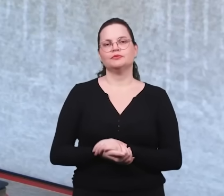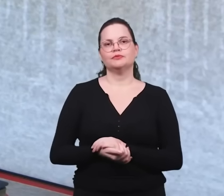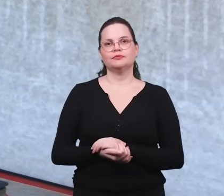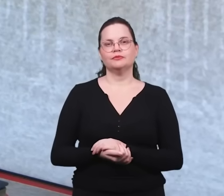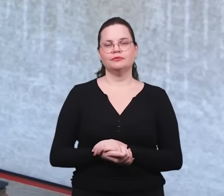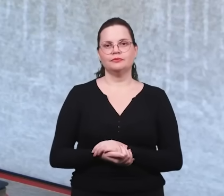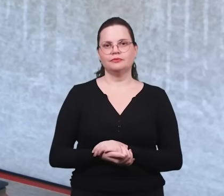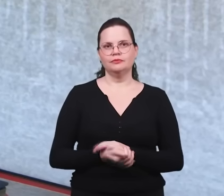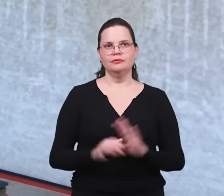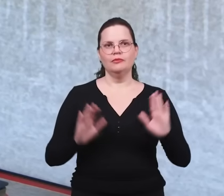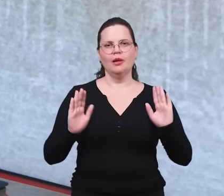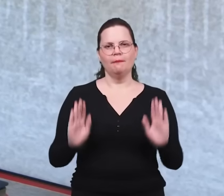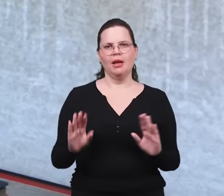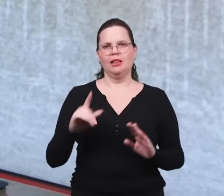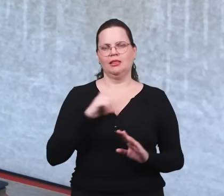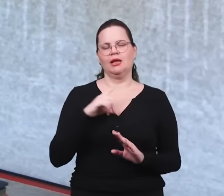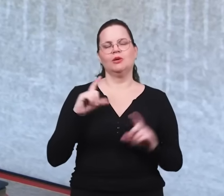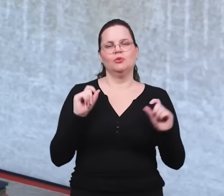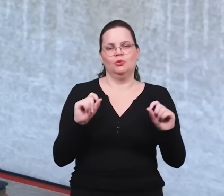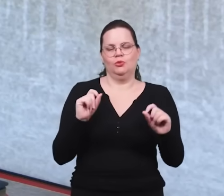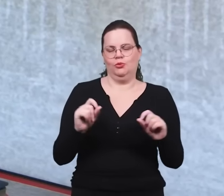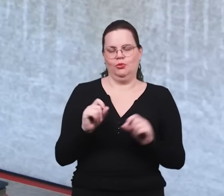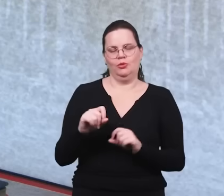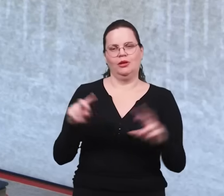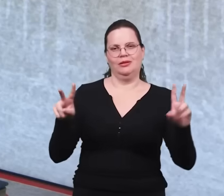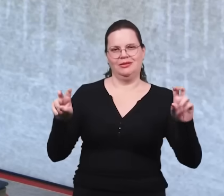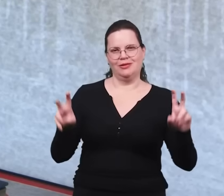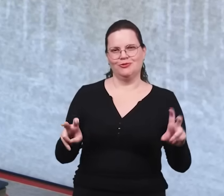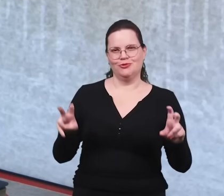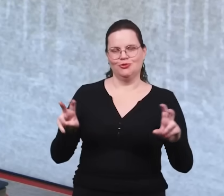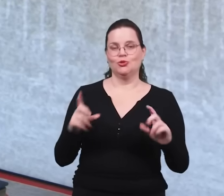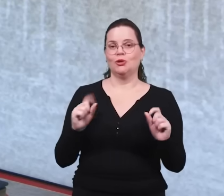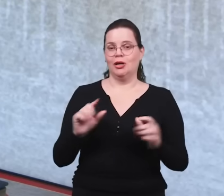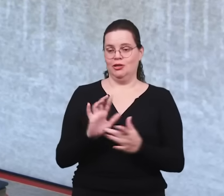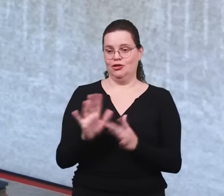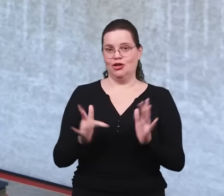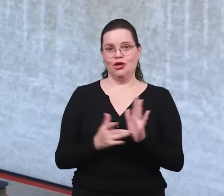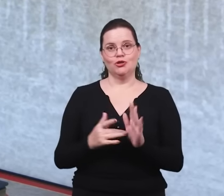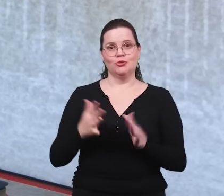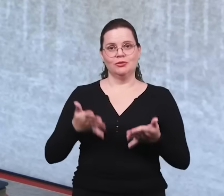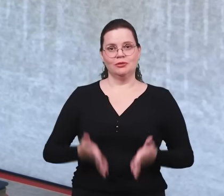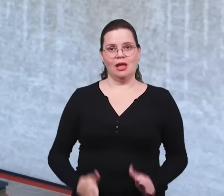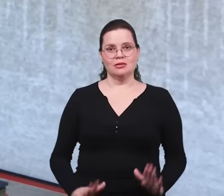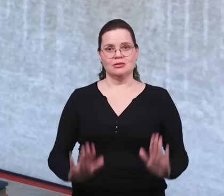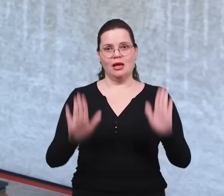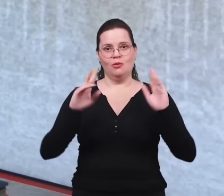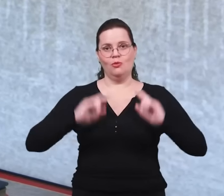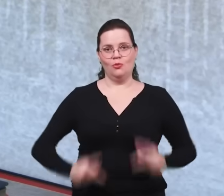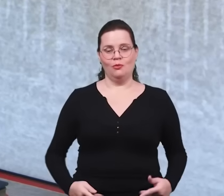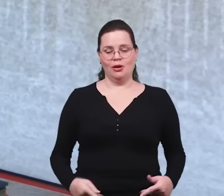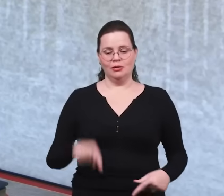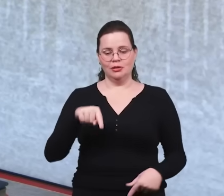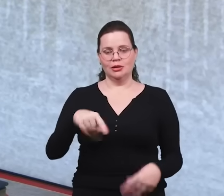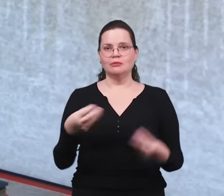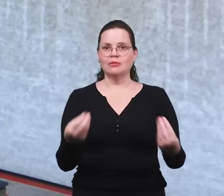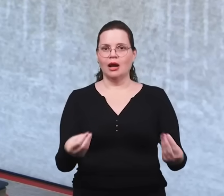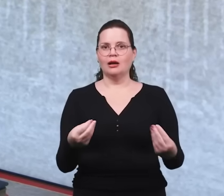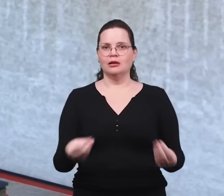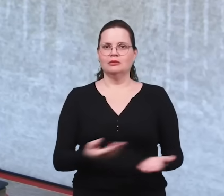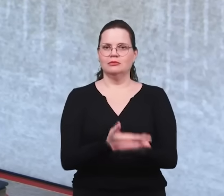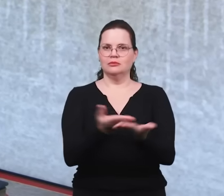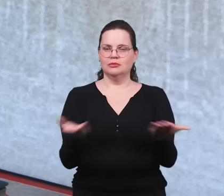expressão é que o Senhor Jesus, ele veio ao mundo exatamente para estabelecer um compromisso com o